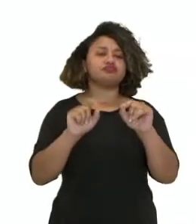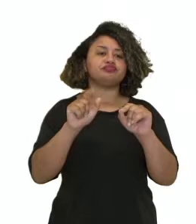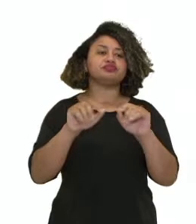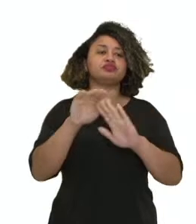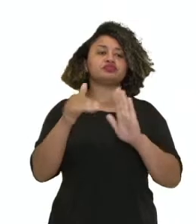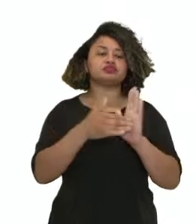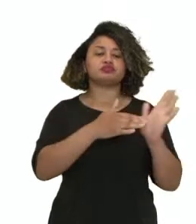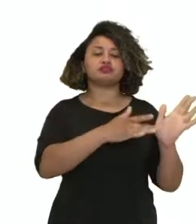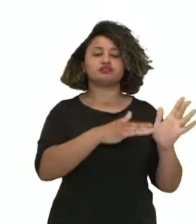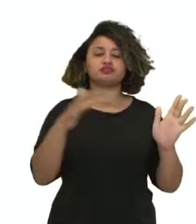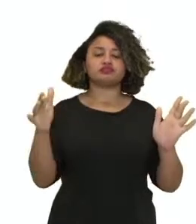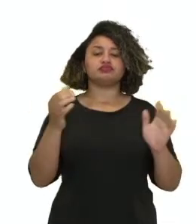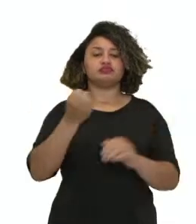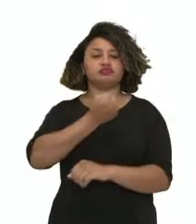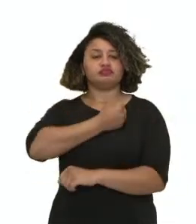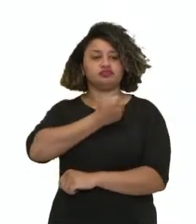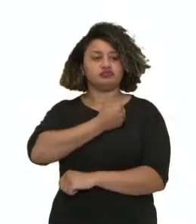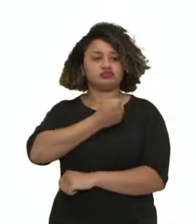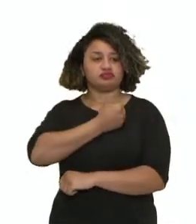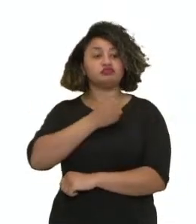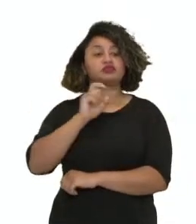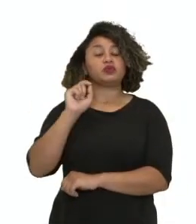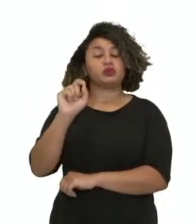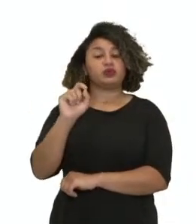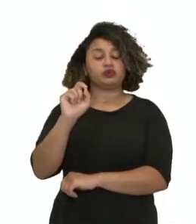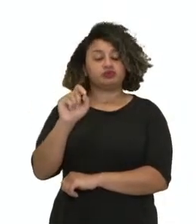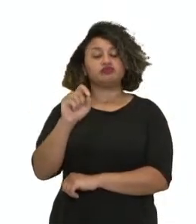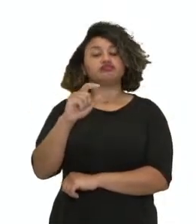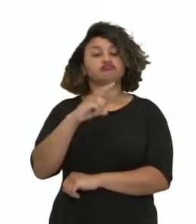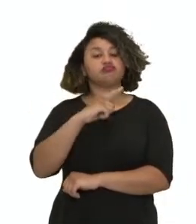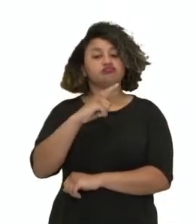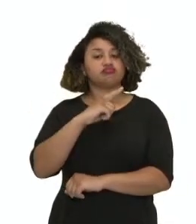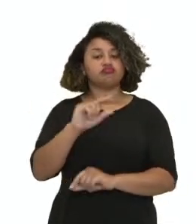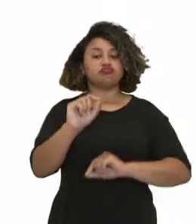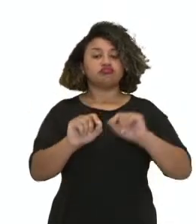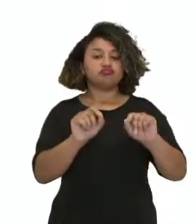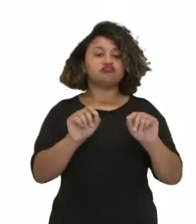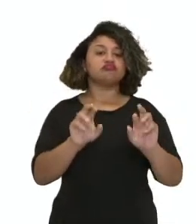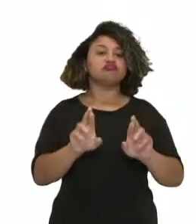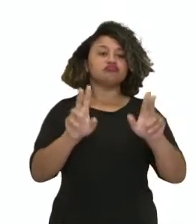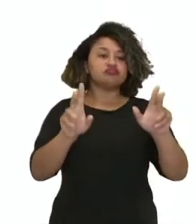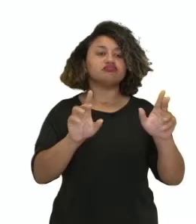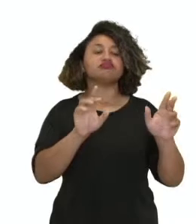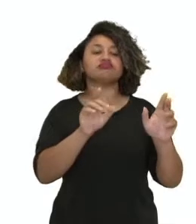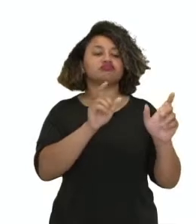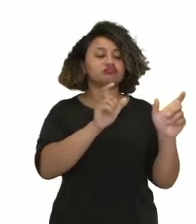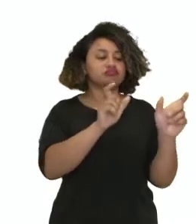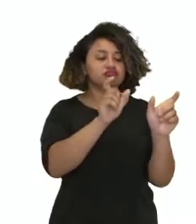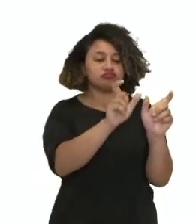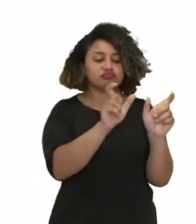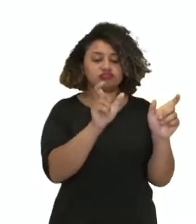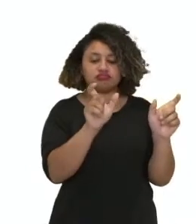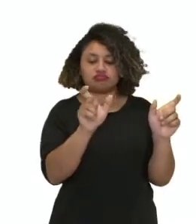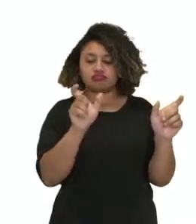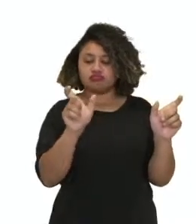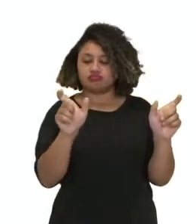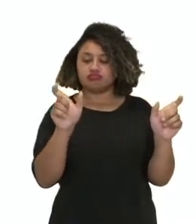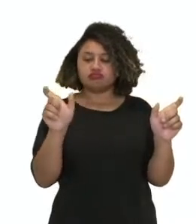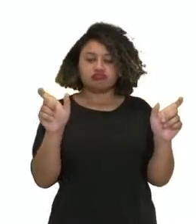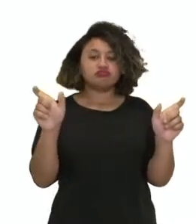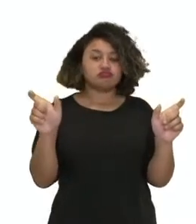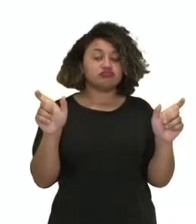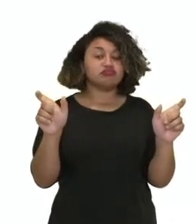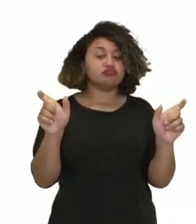toda a sequência de números no qual a diferença entre cada termo, a partir do